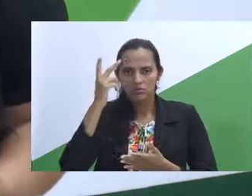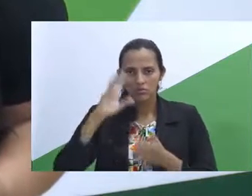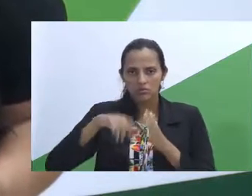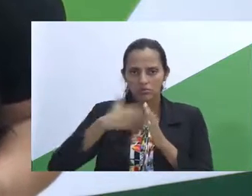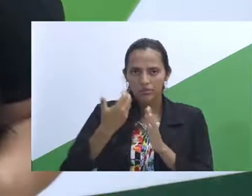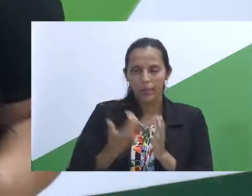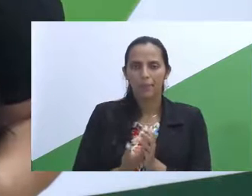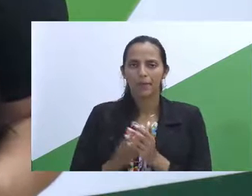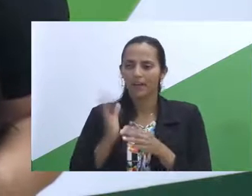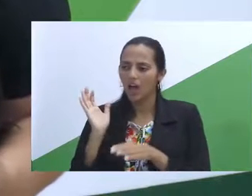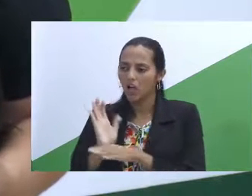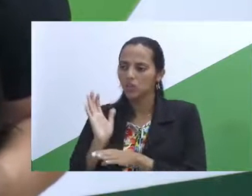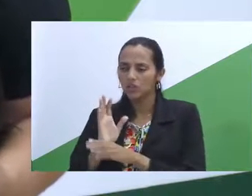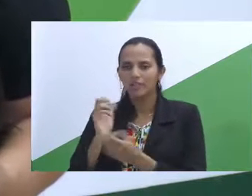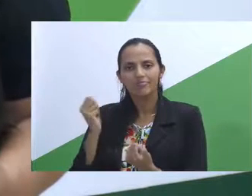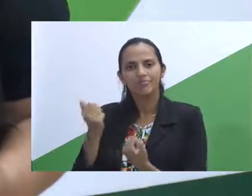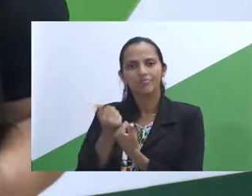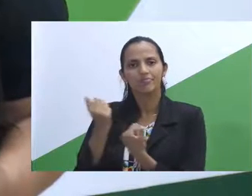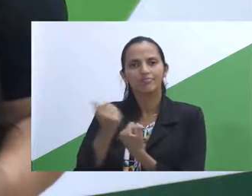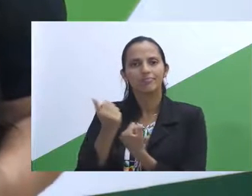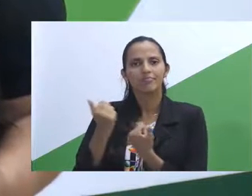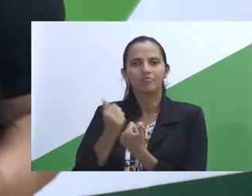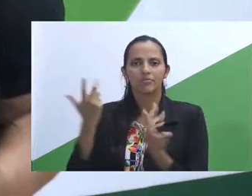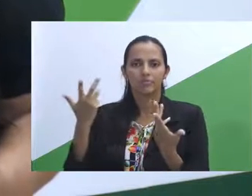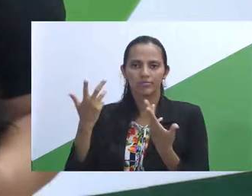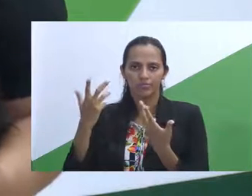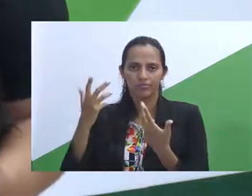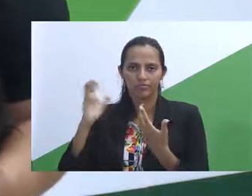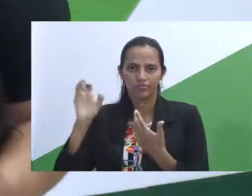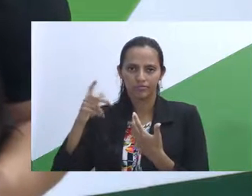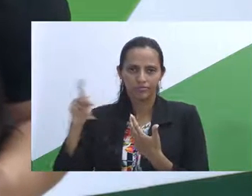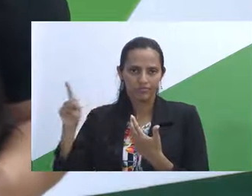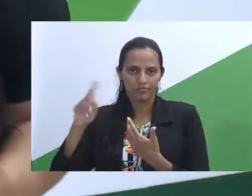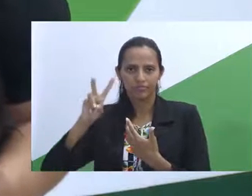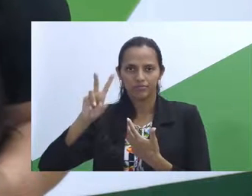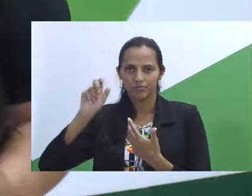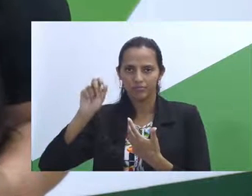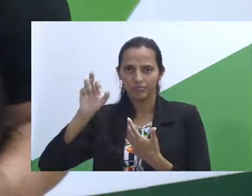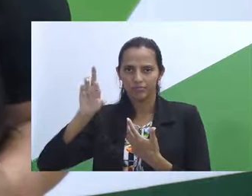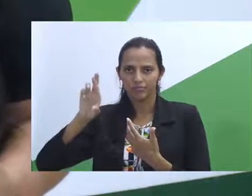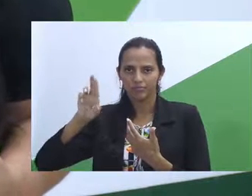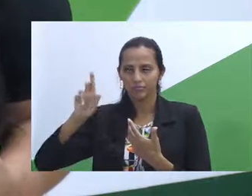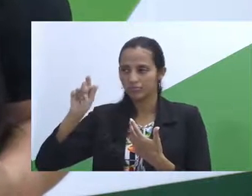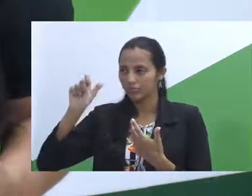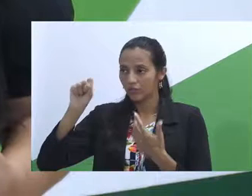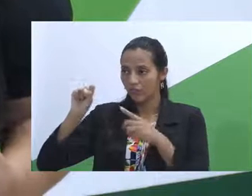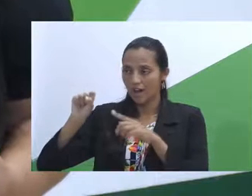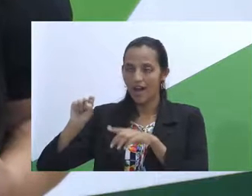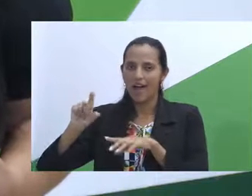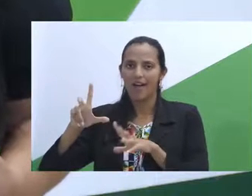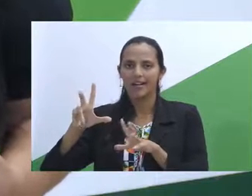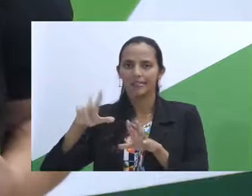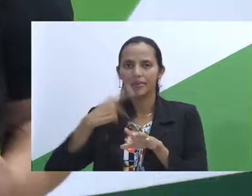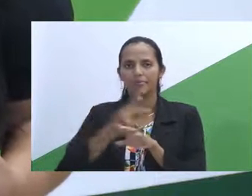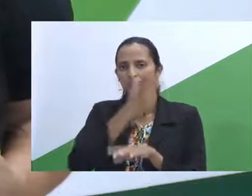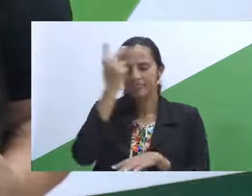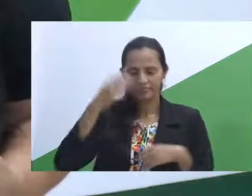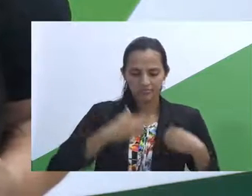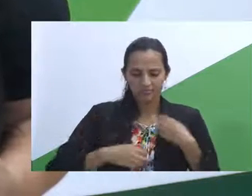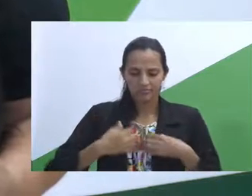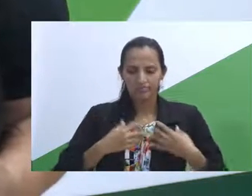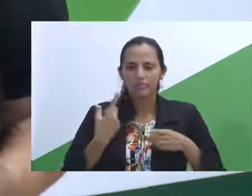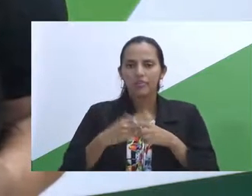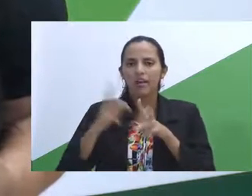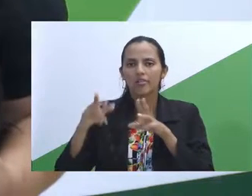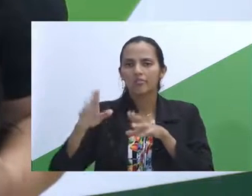apoiaram, então, a própria gestação do Plano Coen, como o Gós Monteiro e o próprio Dutra, que era